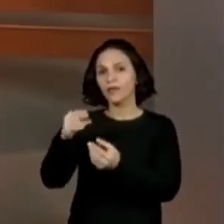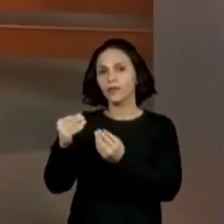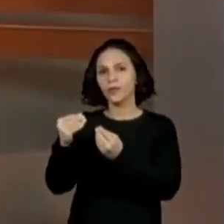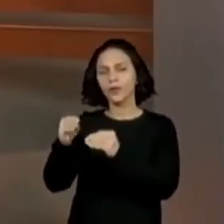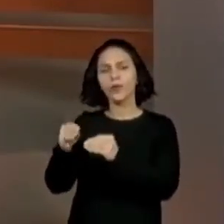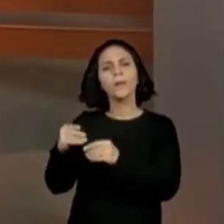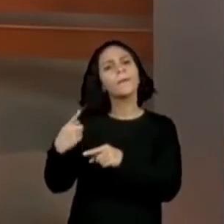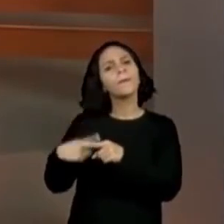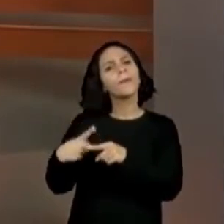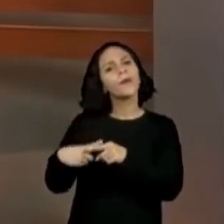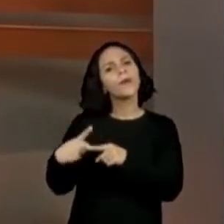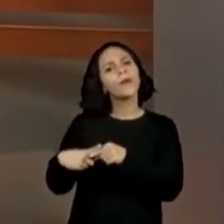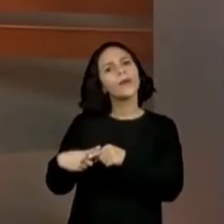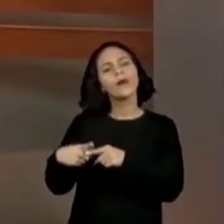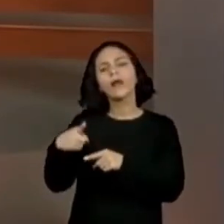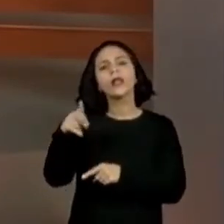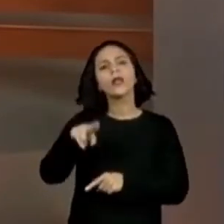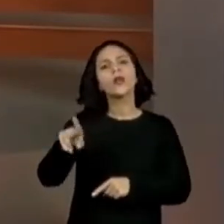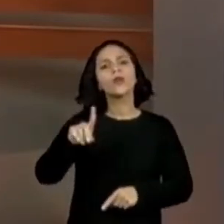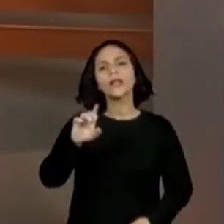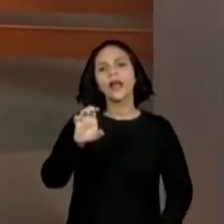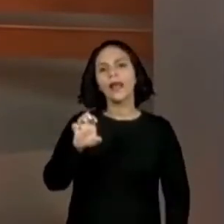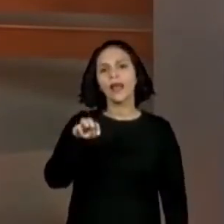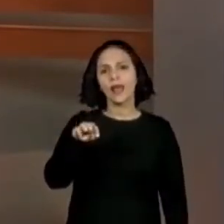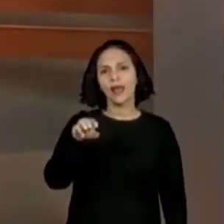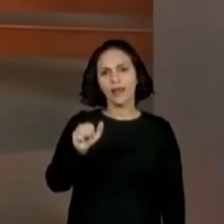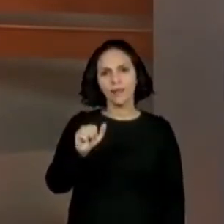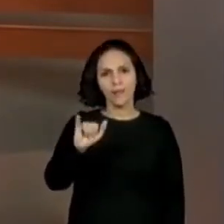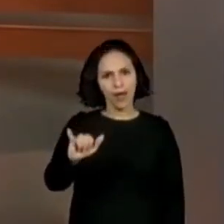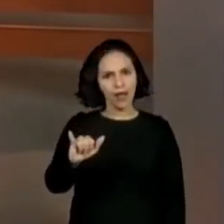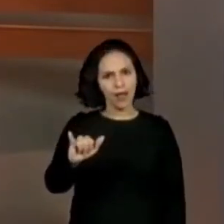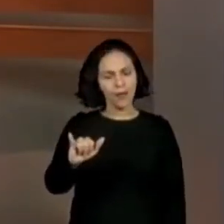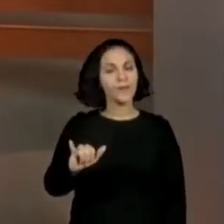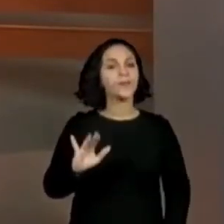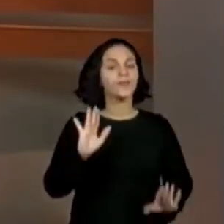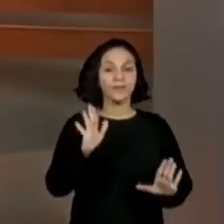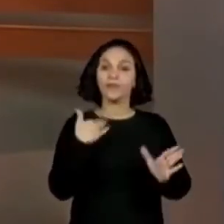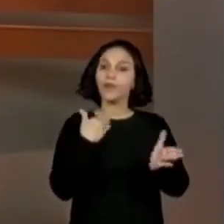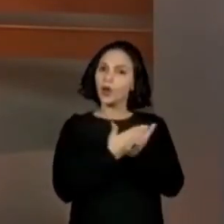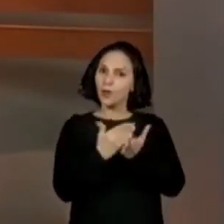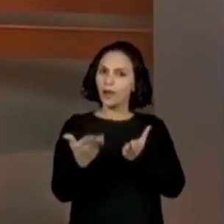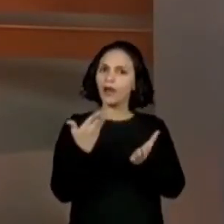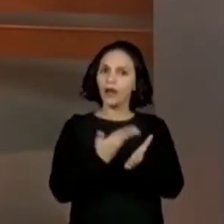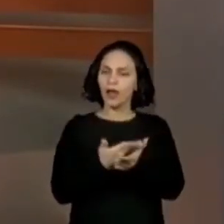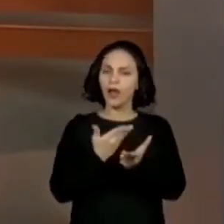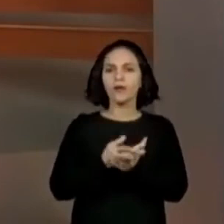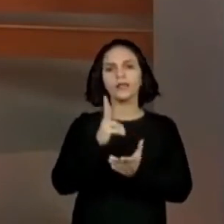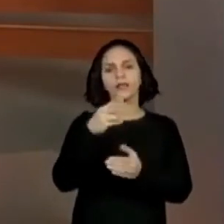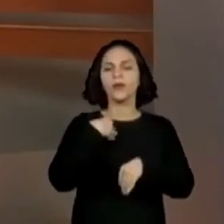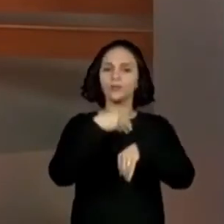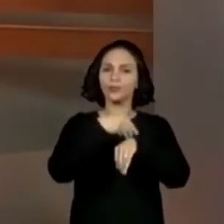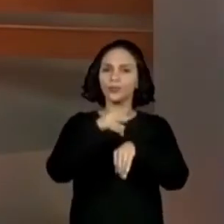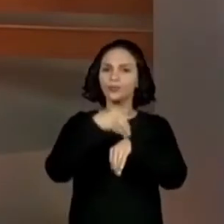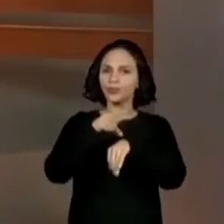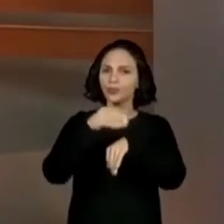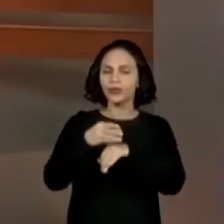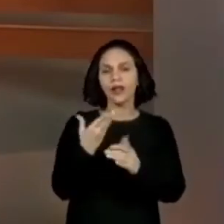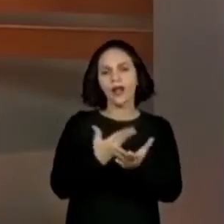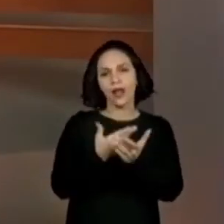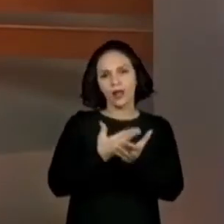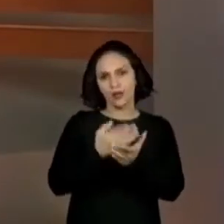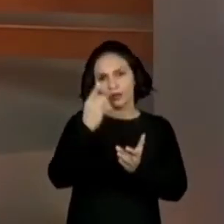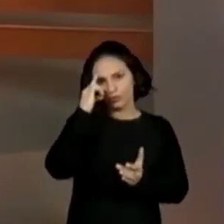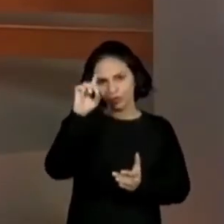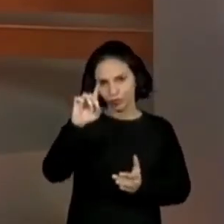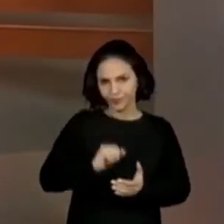porque não estava utilizando o em Então vamos lá no começo da minha aula eu sempre dou aqueles recadinhos pertinentes à aula do dia